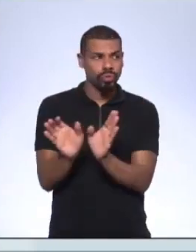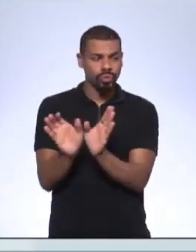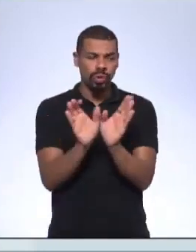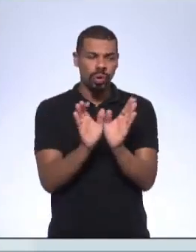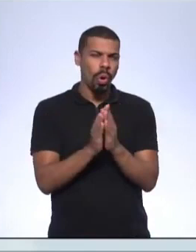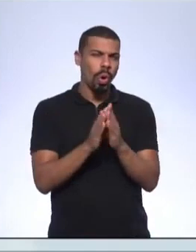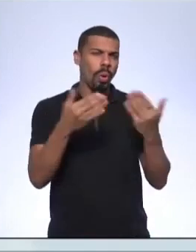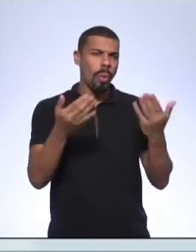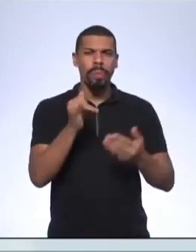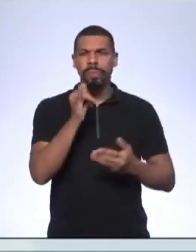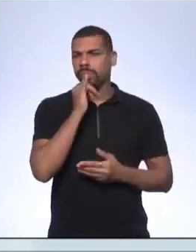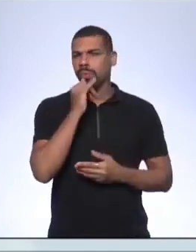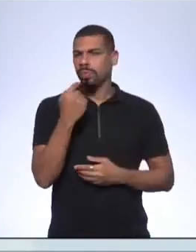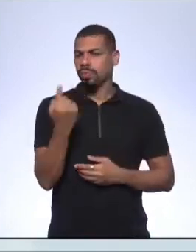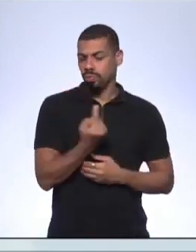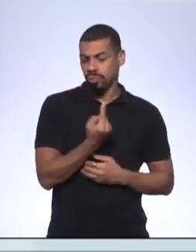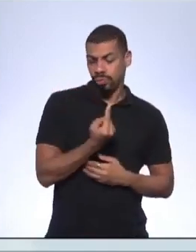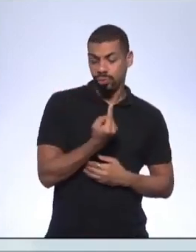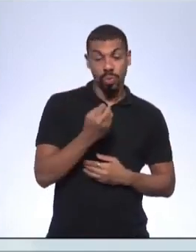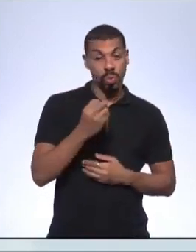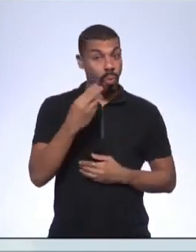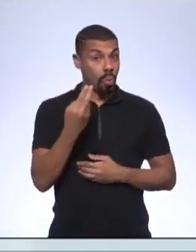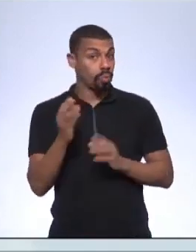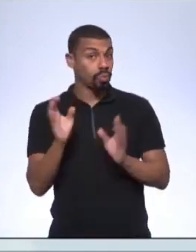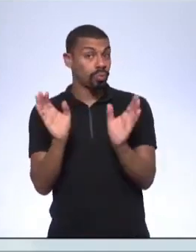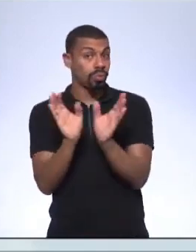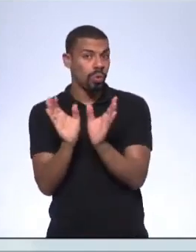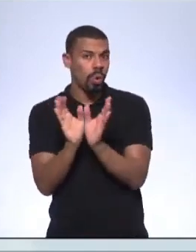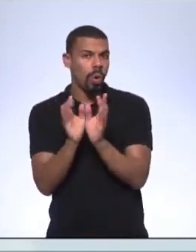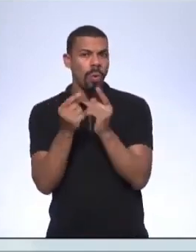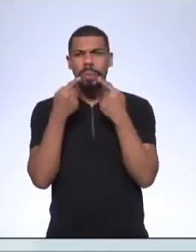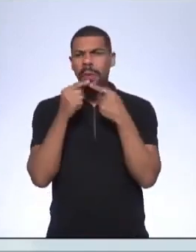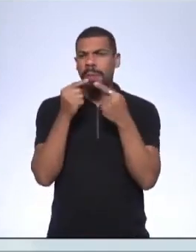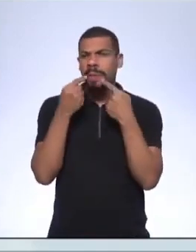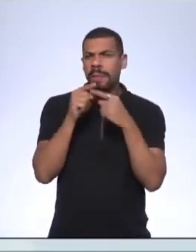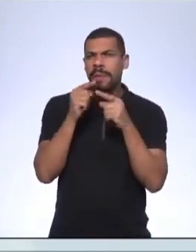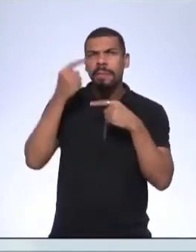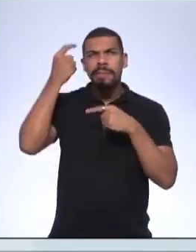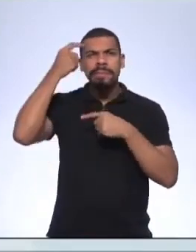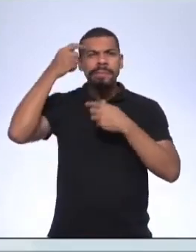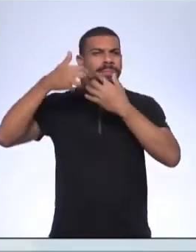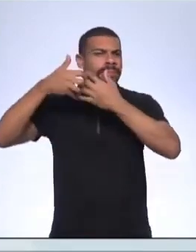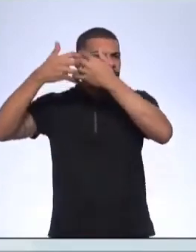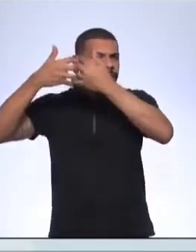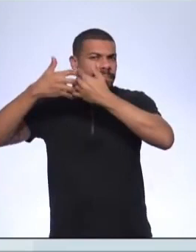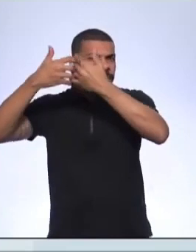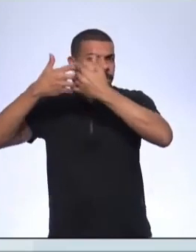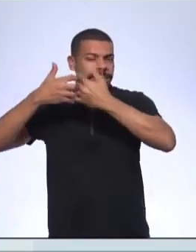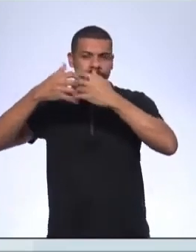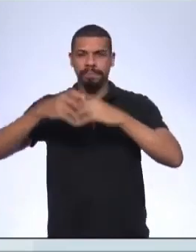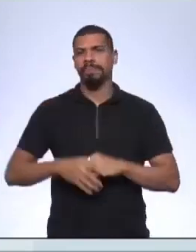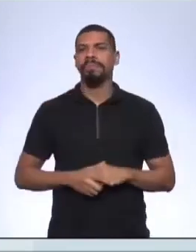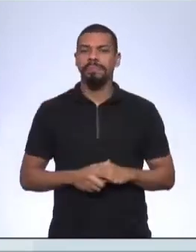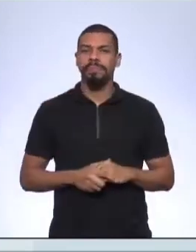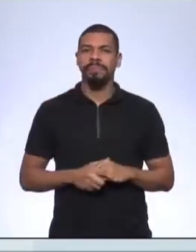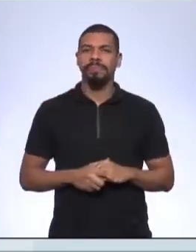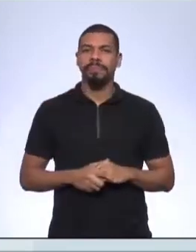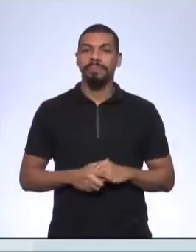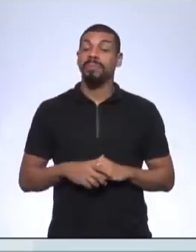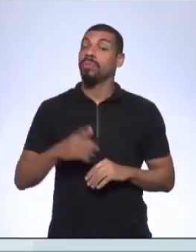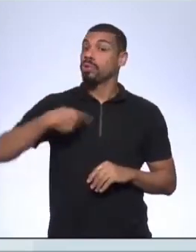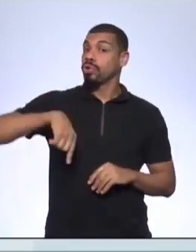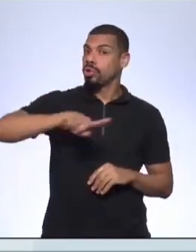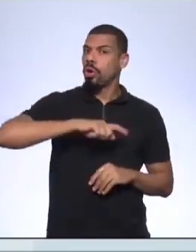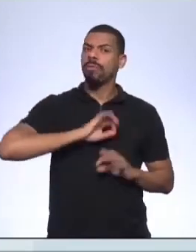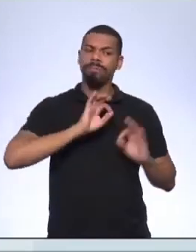fala individual e coletiva, a gente subentende também crítica e reflexiva, e quando a gente fala isso, a gente tem